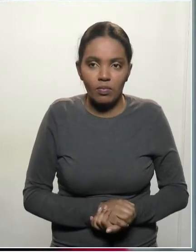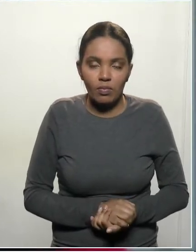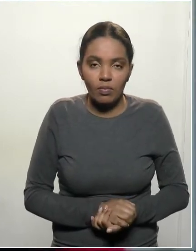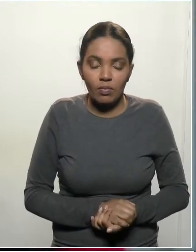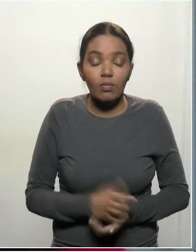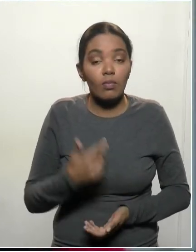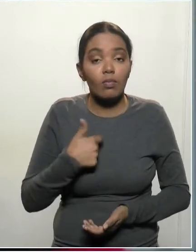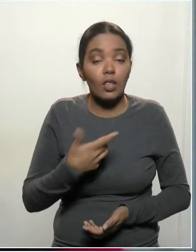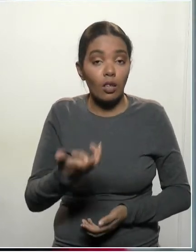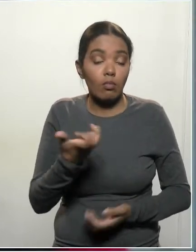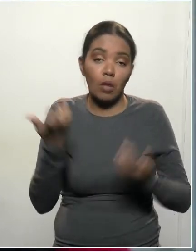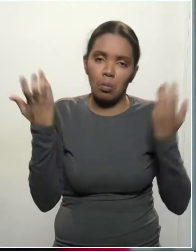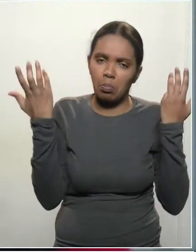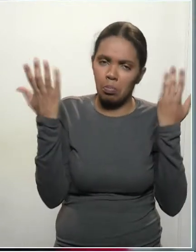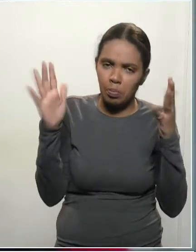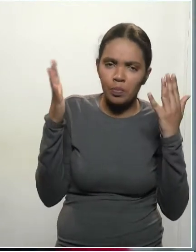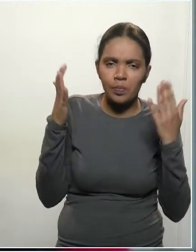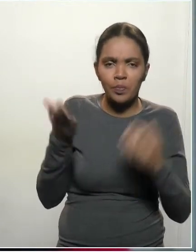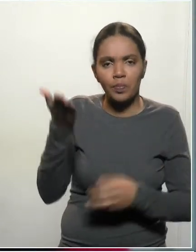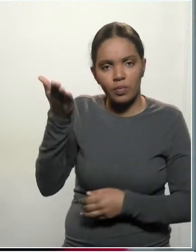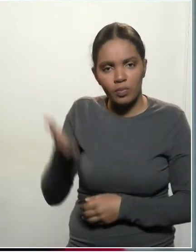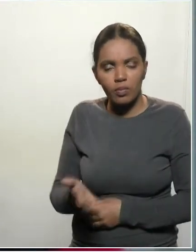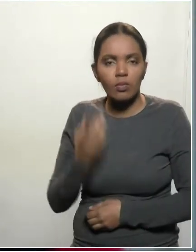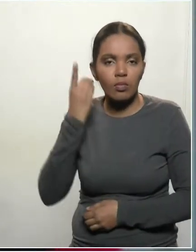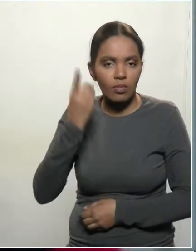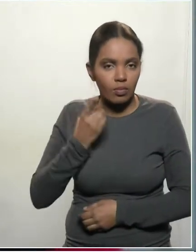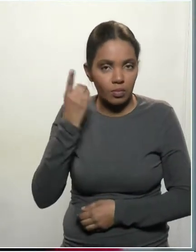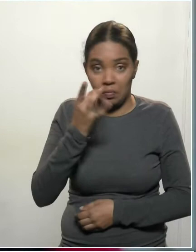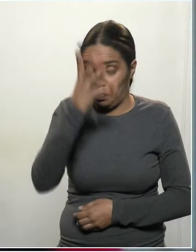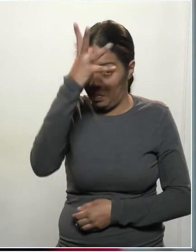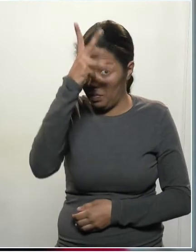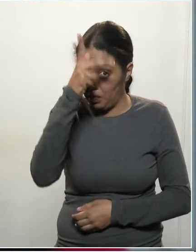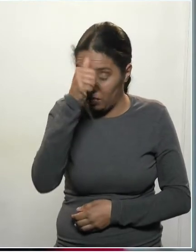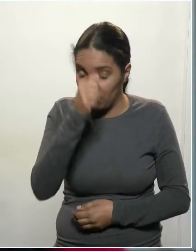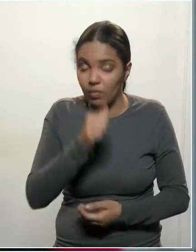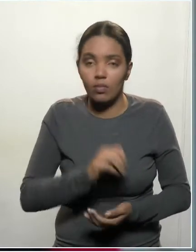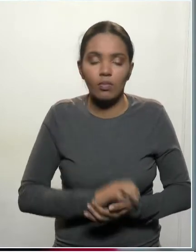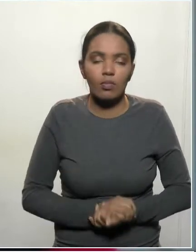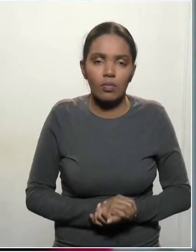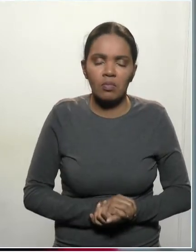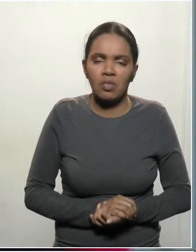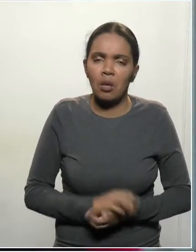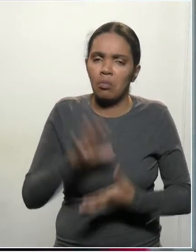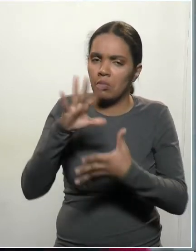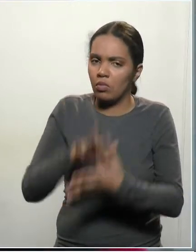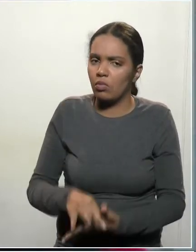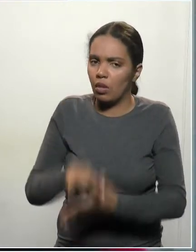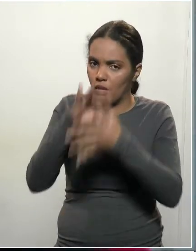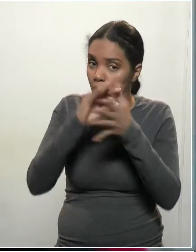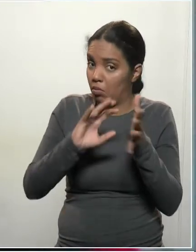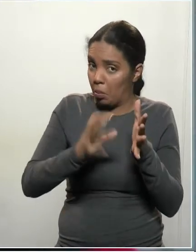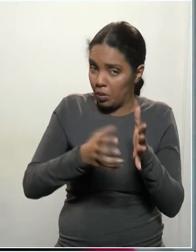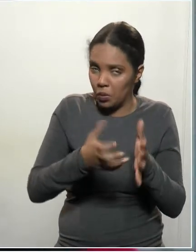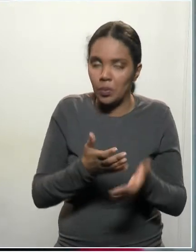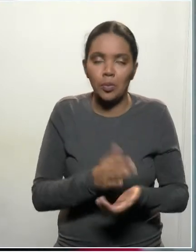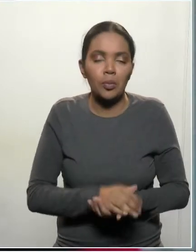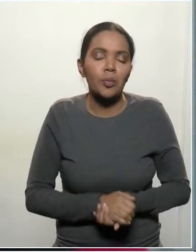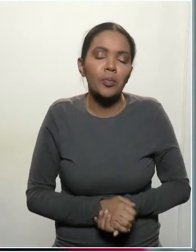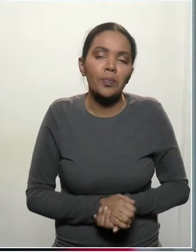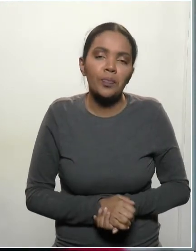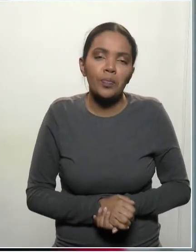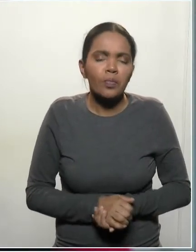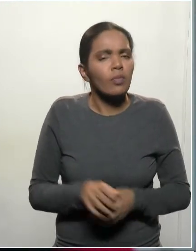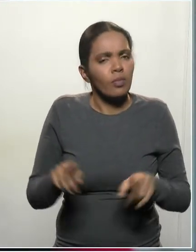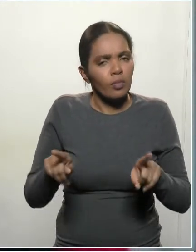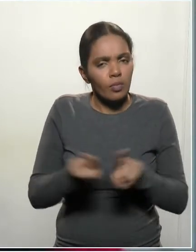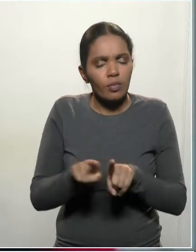Quero parabenizar o Galo, né? Pela liderança aí, seu partido. E